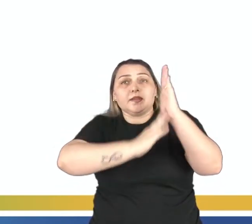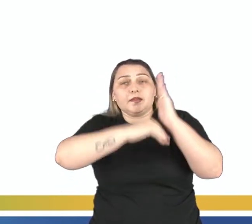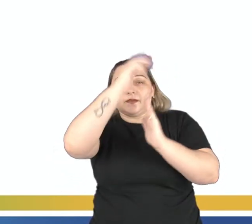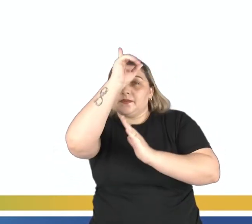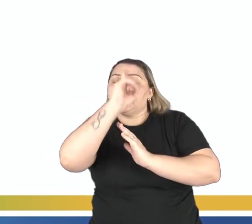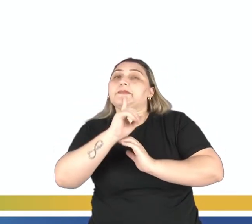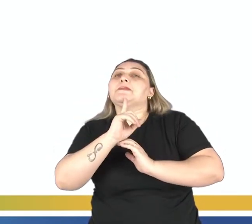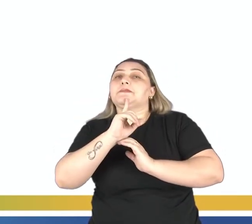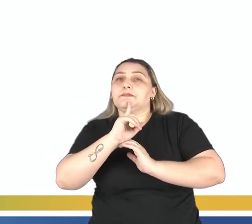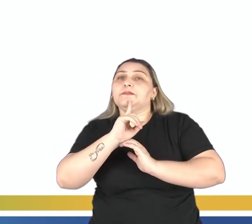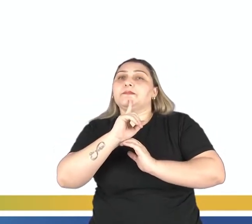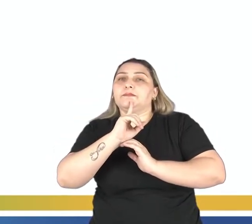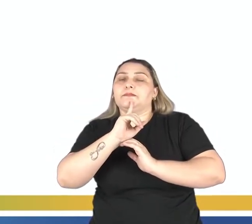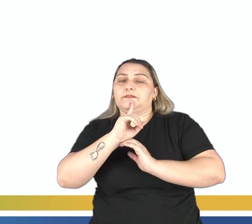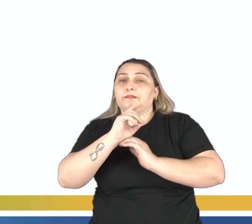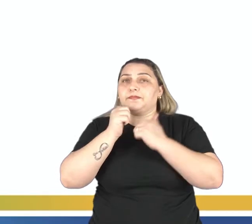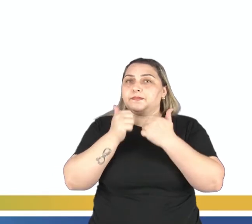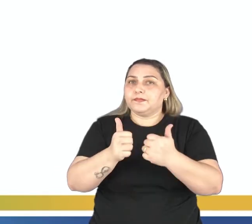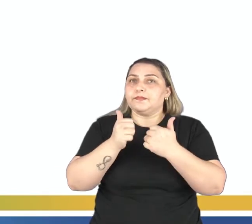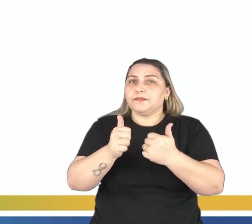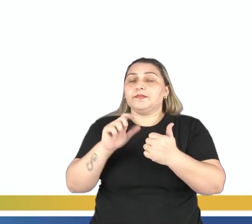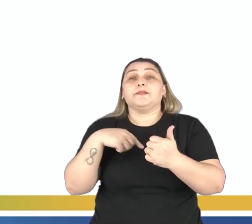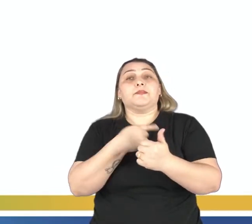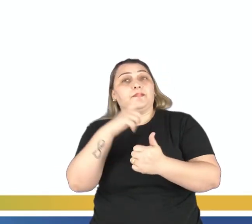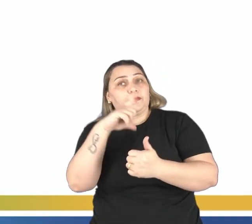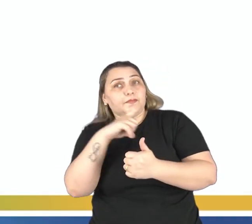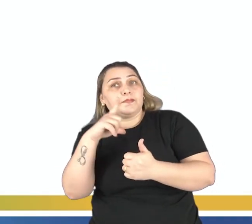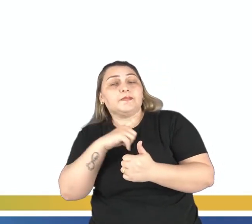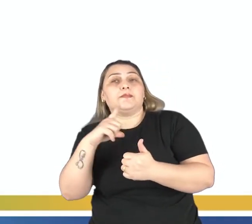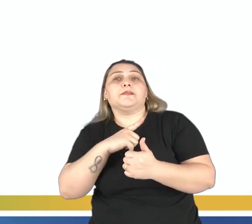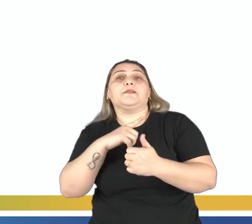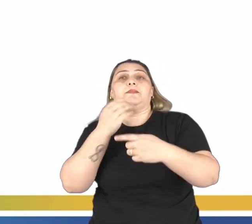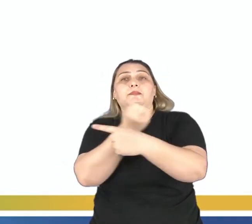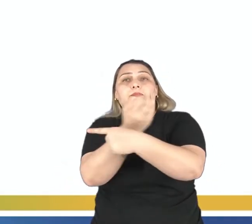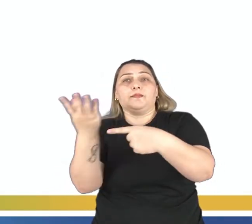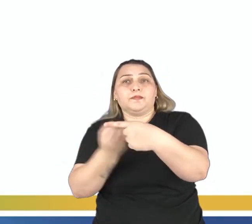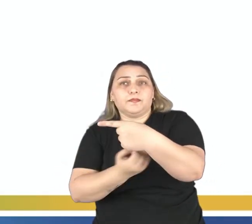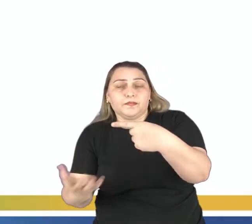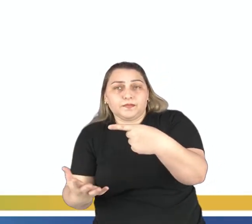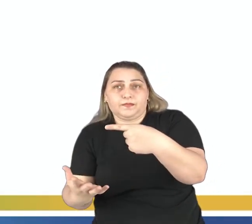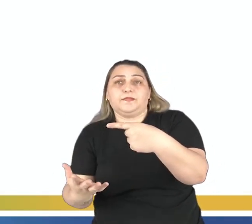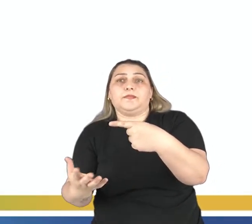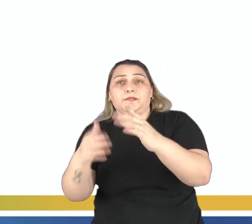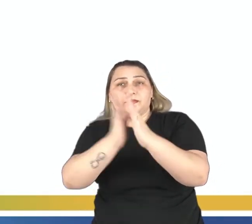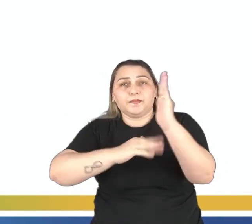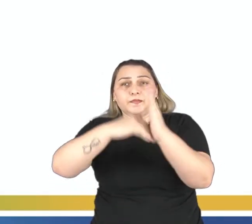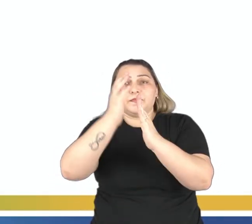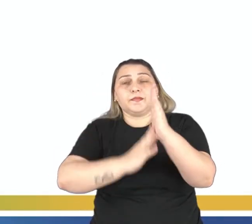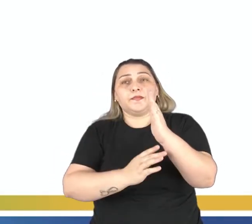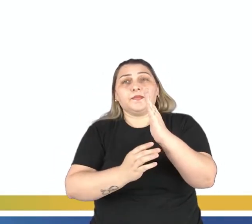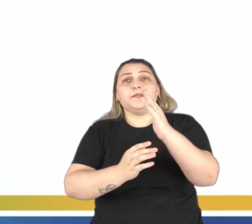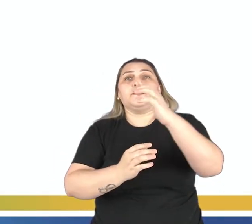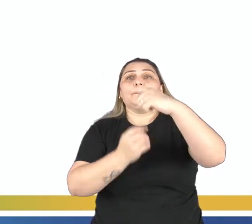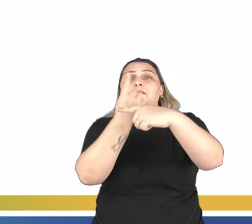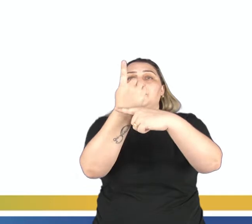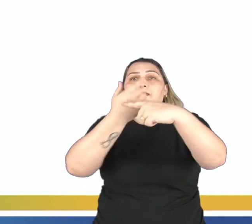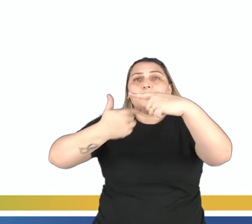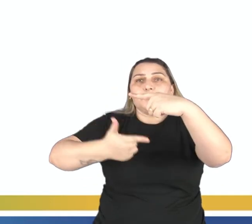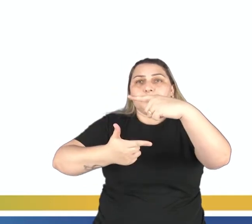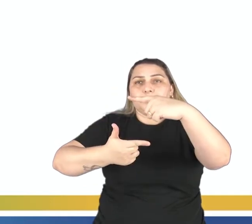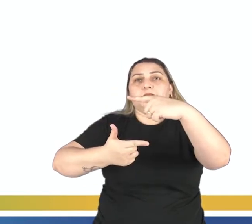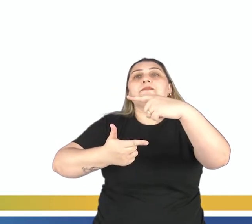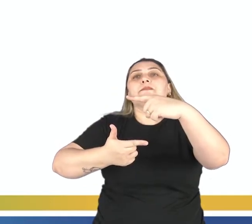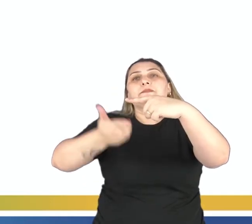delas está pintada de amarelo, beleza? Então, nós temos a fração Q em relação à parte pintada. Meio, certo? Que